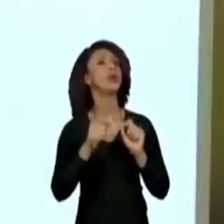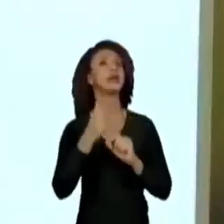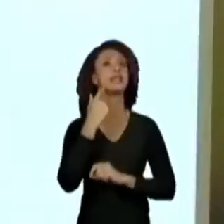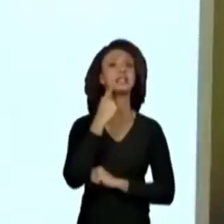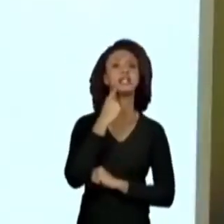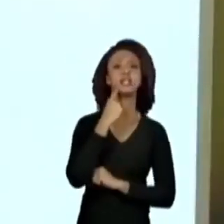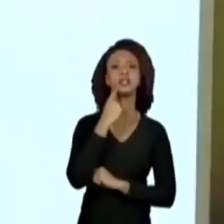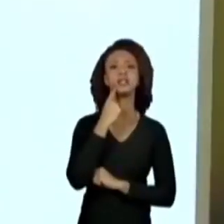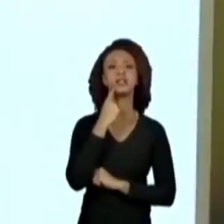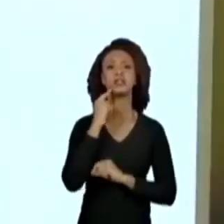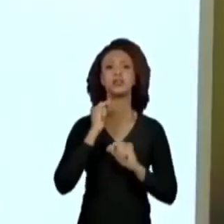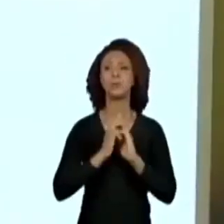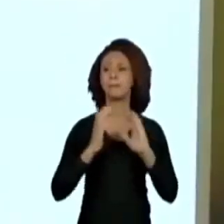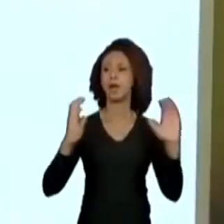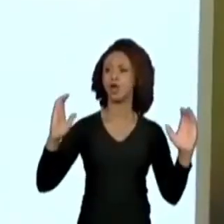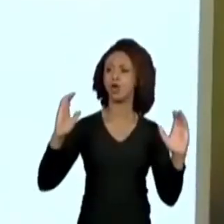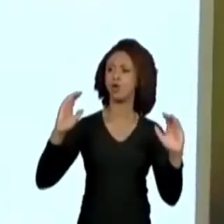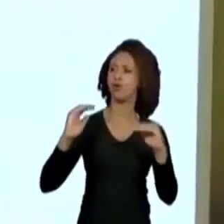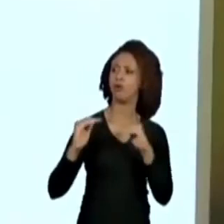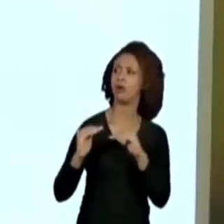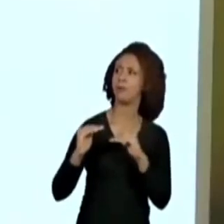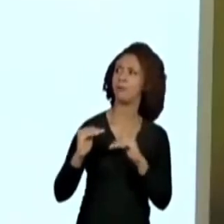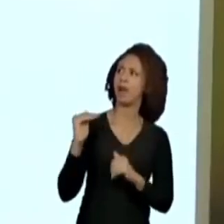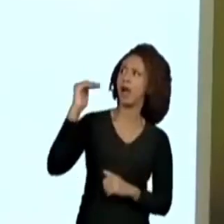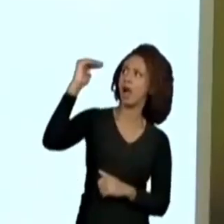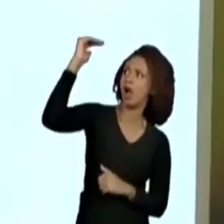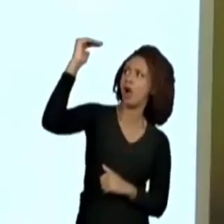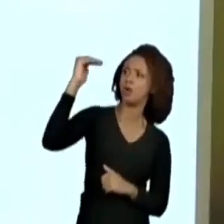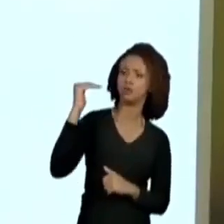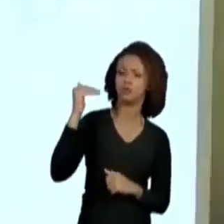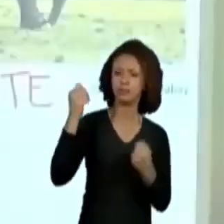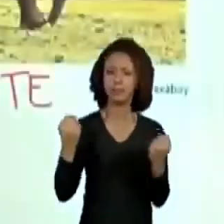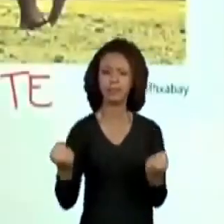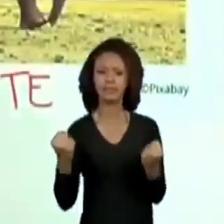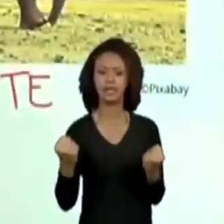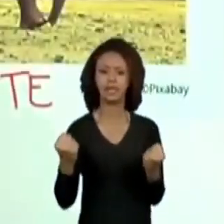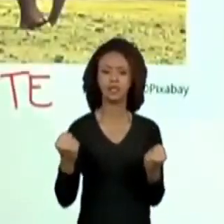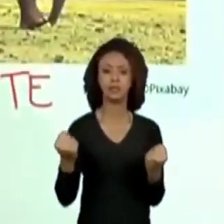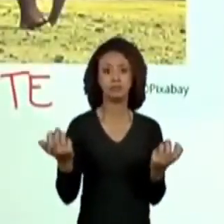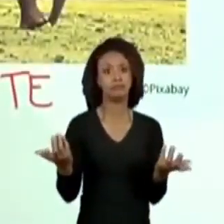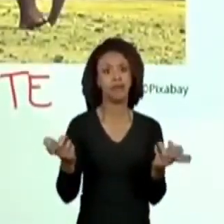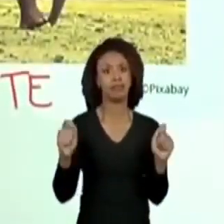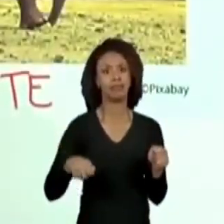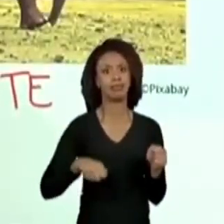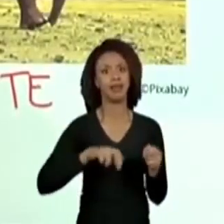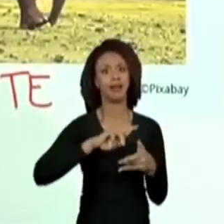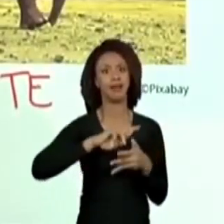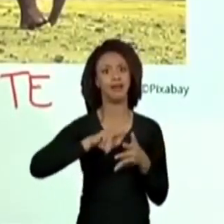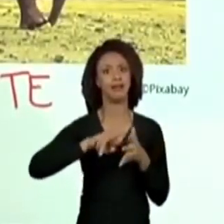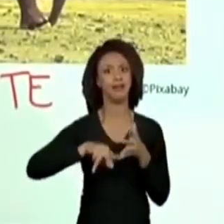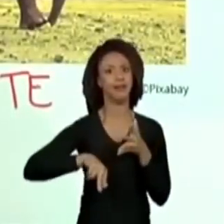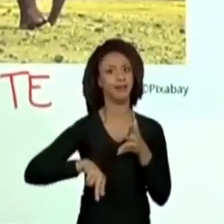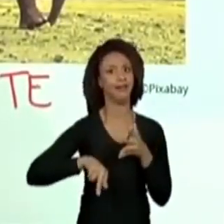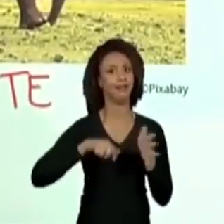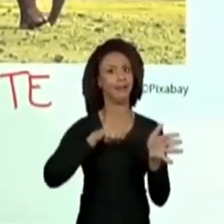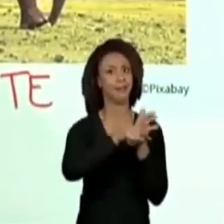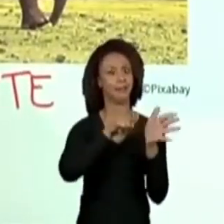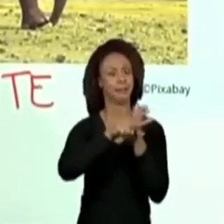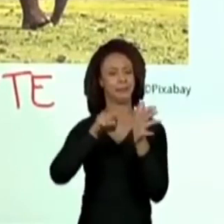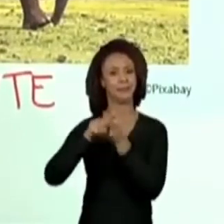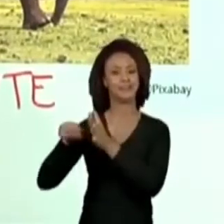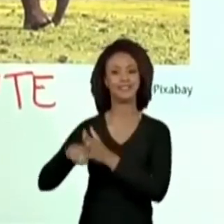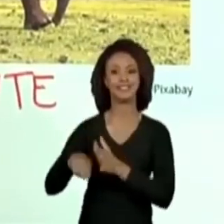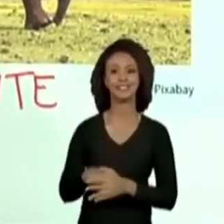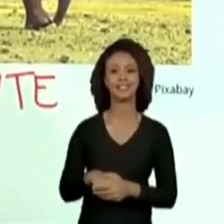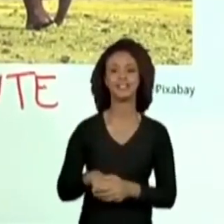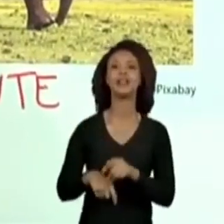mais comprido, mais alto? Qual é o mais pesado? Dá pra fazer várias, né? Dá pra fazer várias. Verdade. Eles estão